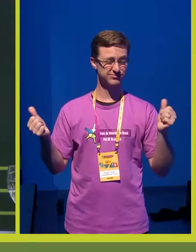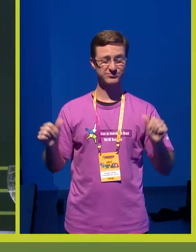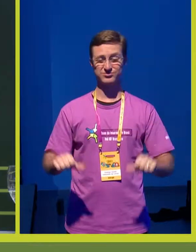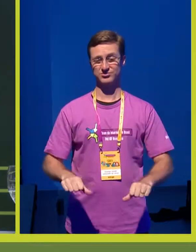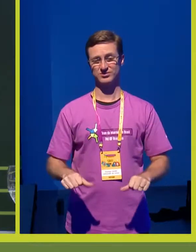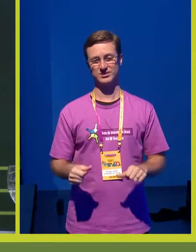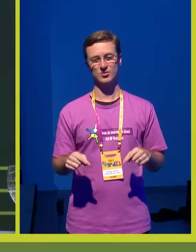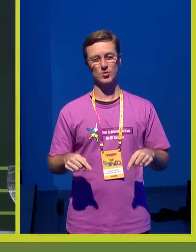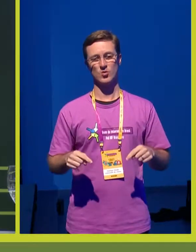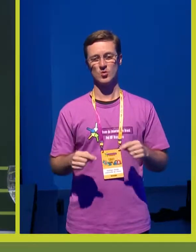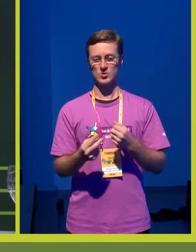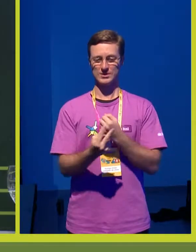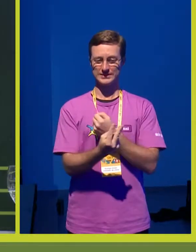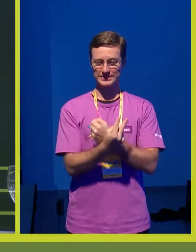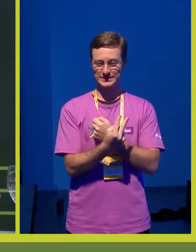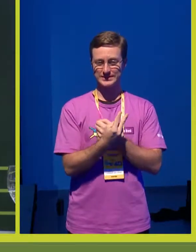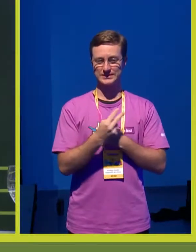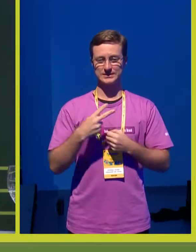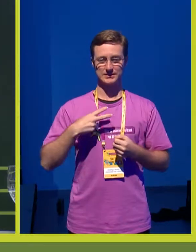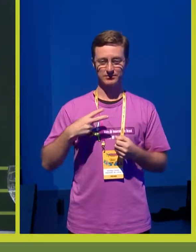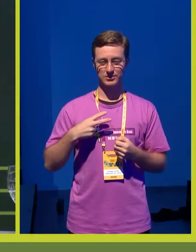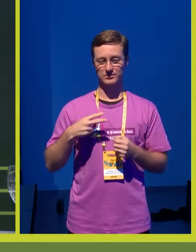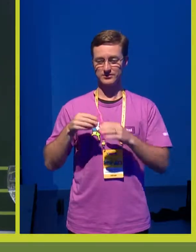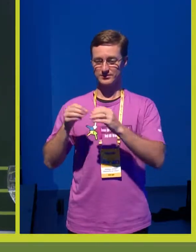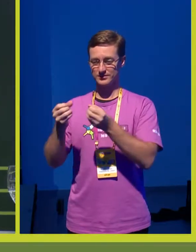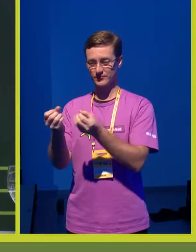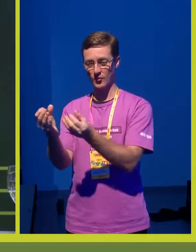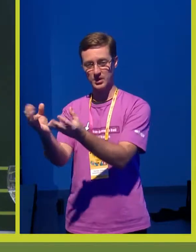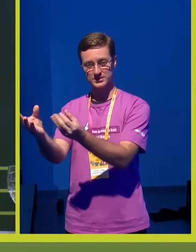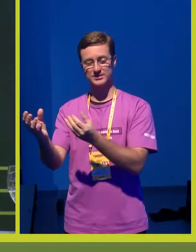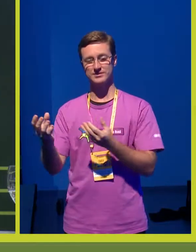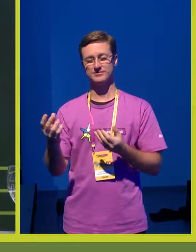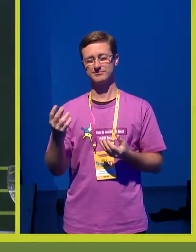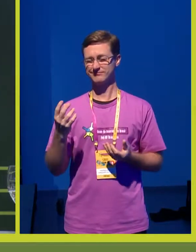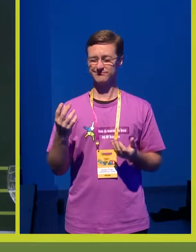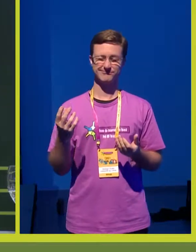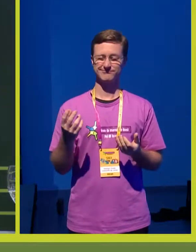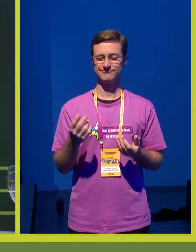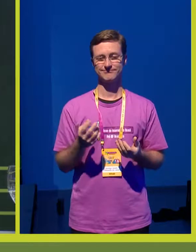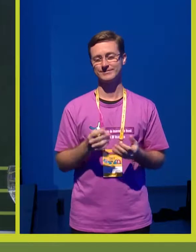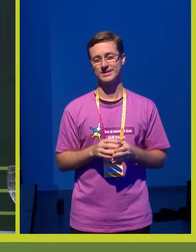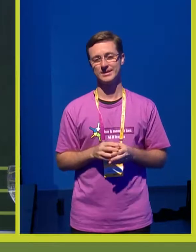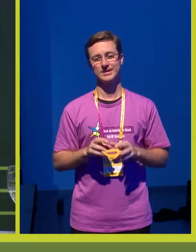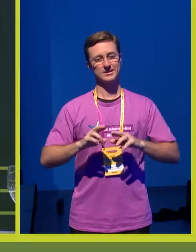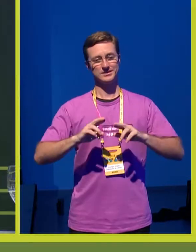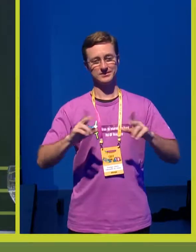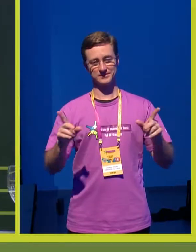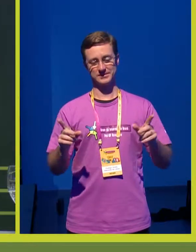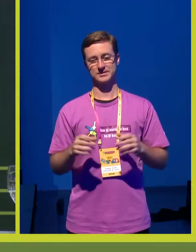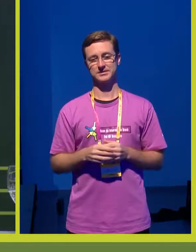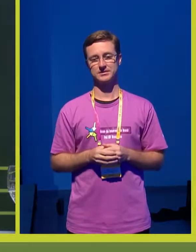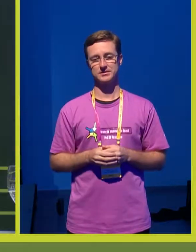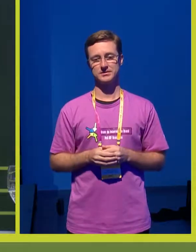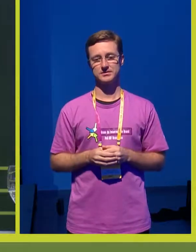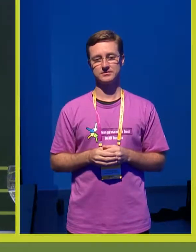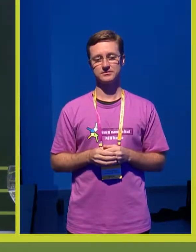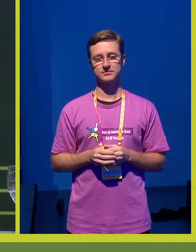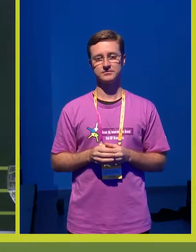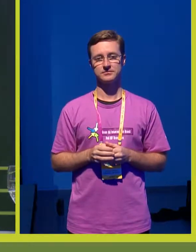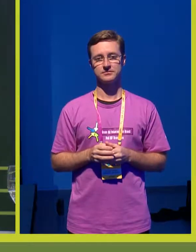de que proteções a dados em si não são não é a mesma que a dados em fluxo bem